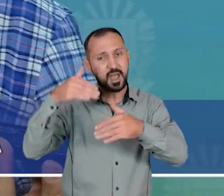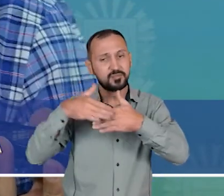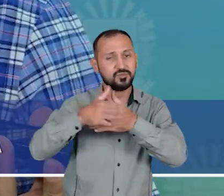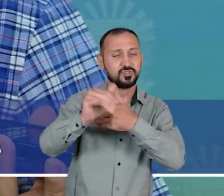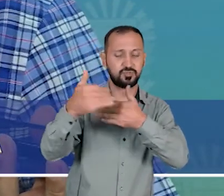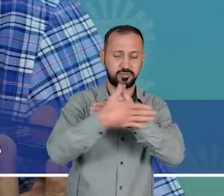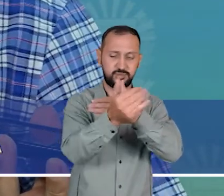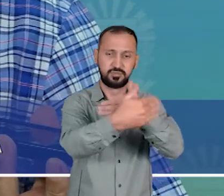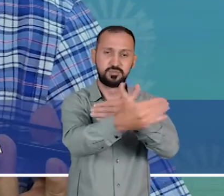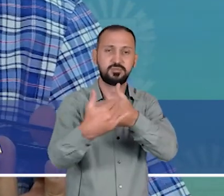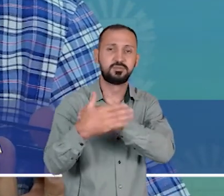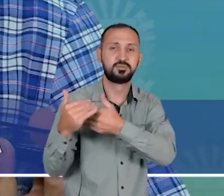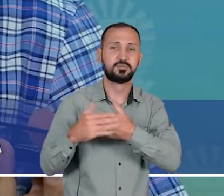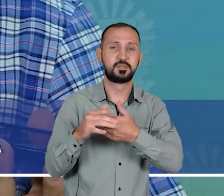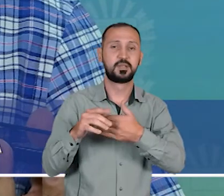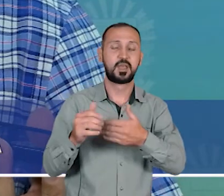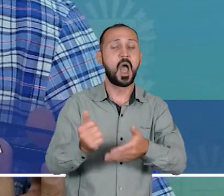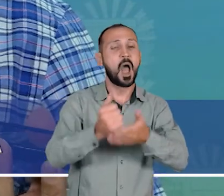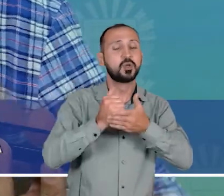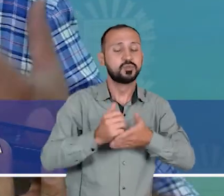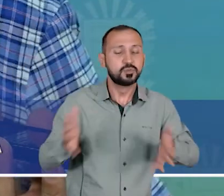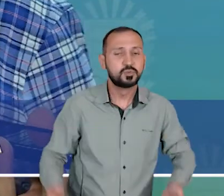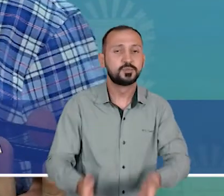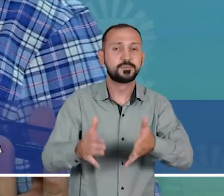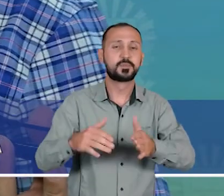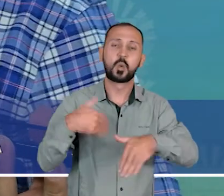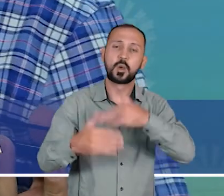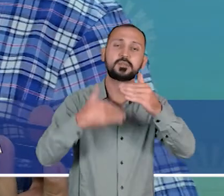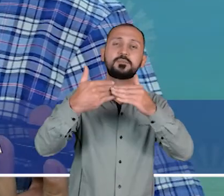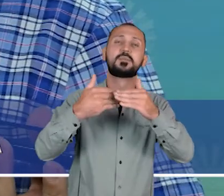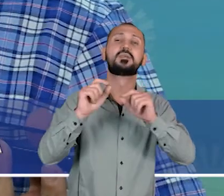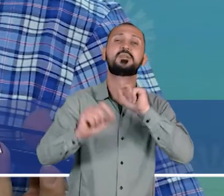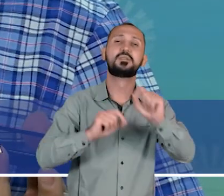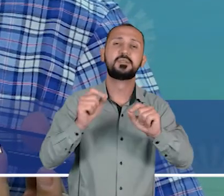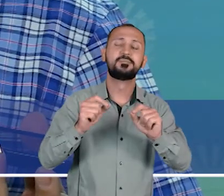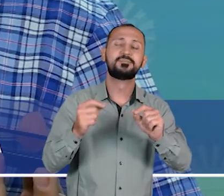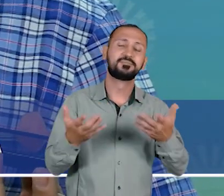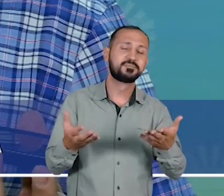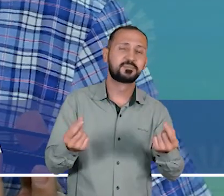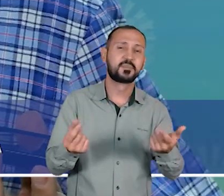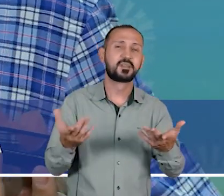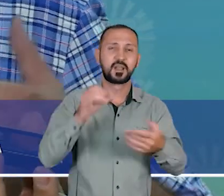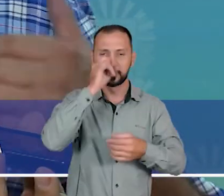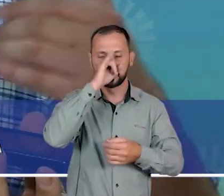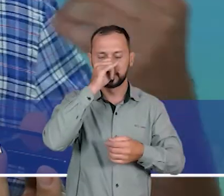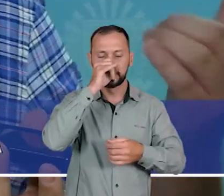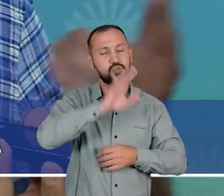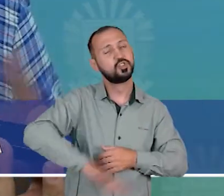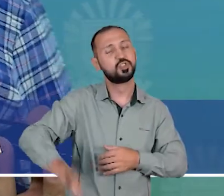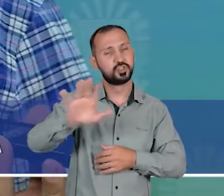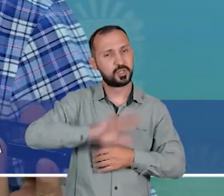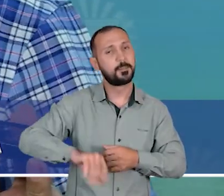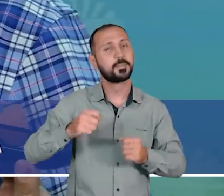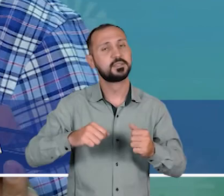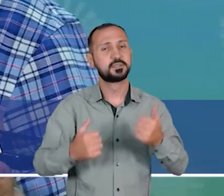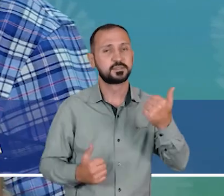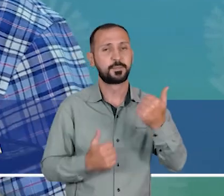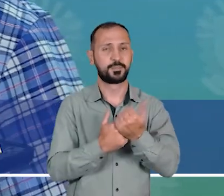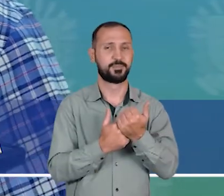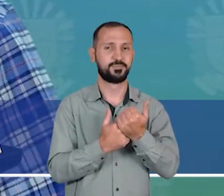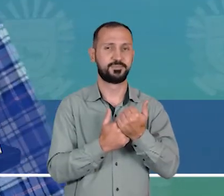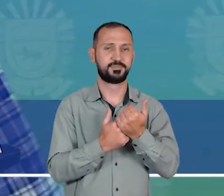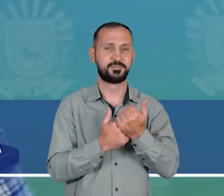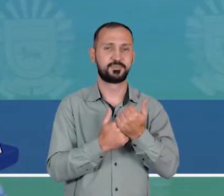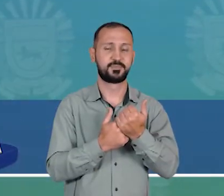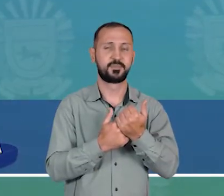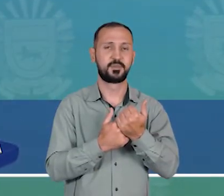que fortalecer melhor também para a questão do crescimento da suinicultura em si. A gente precisa de